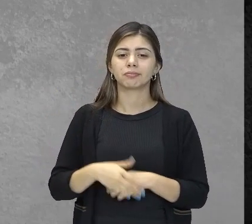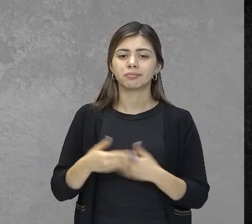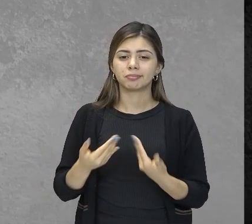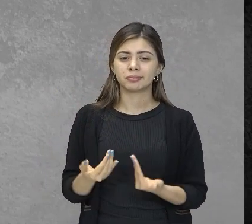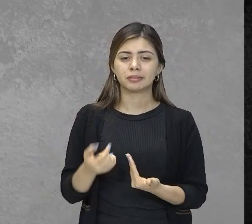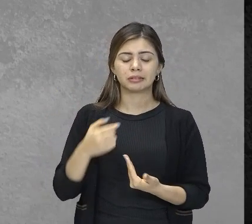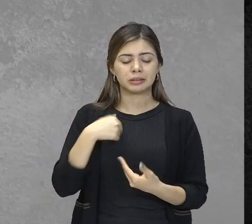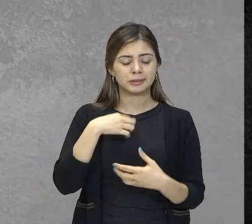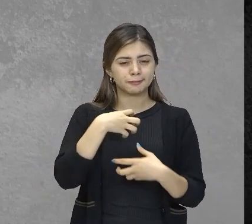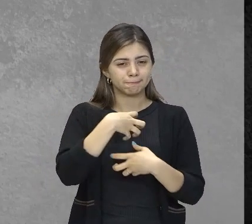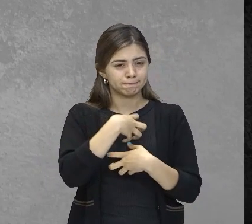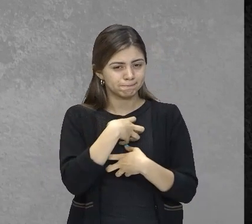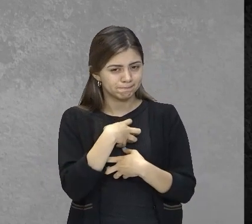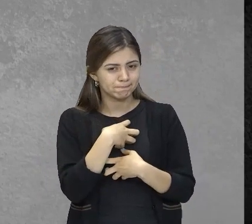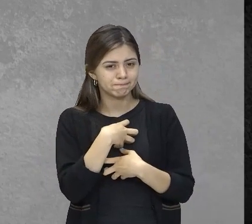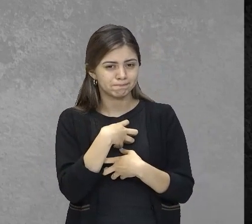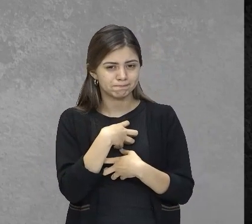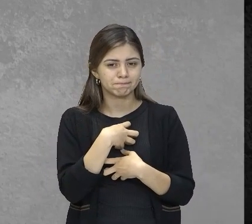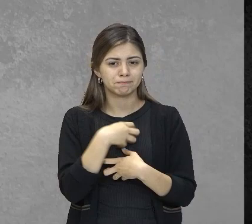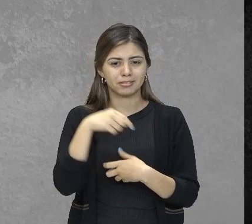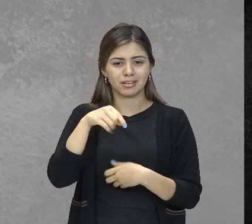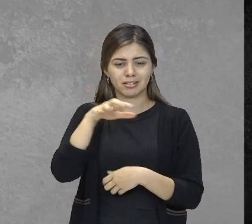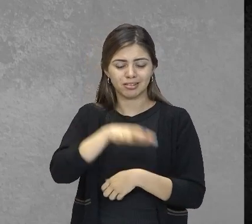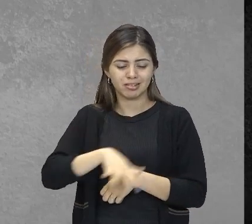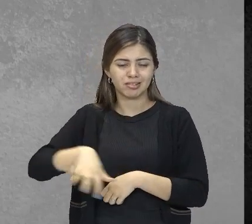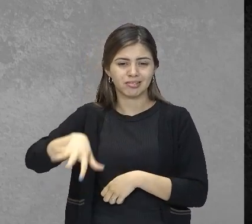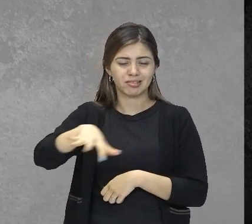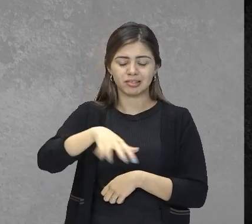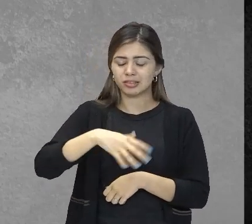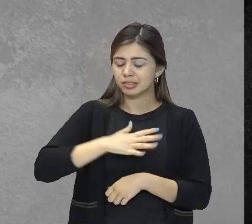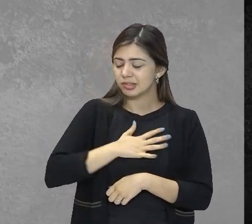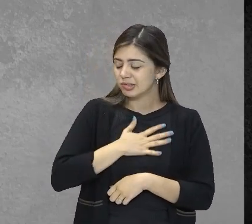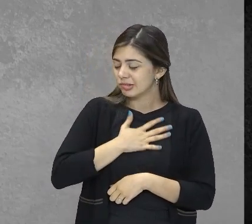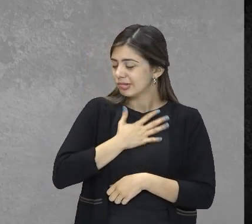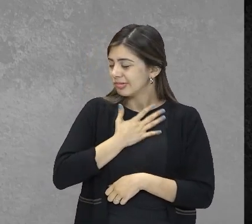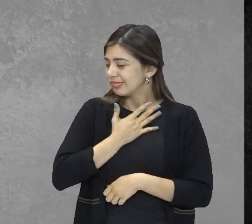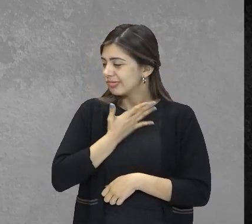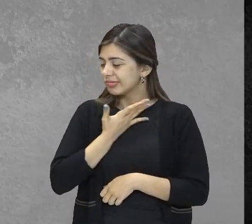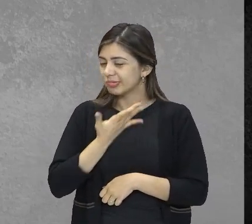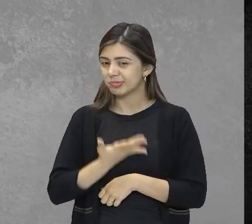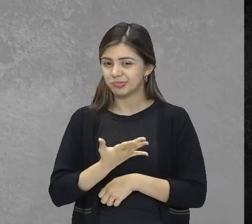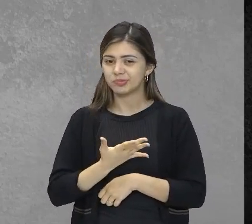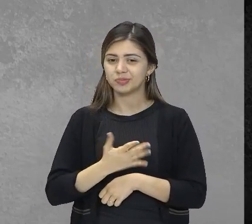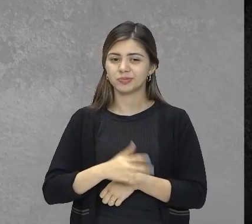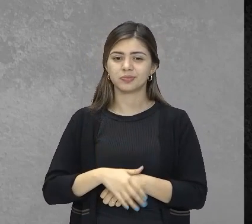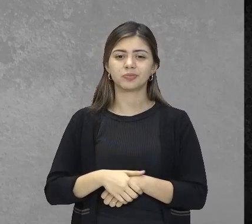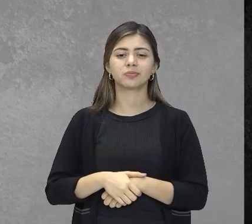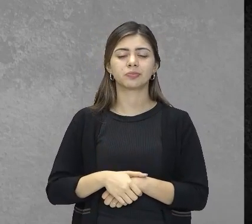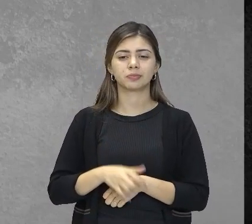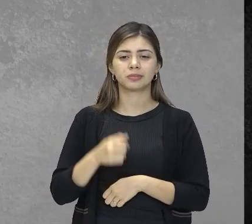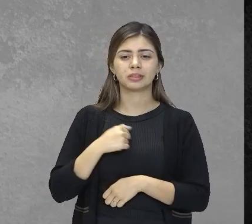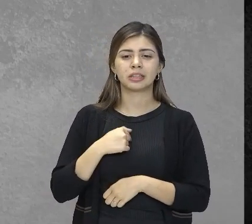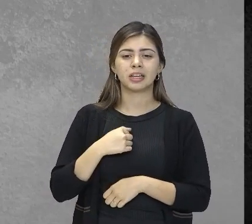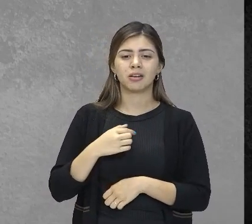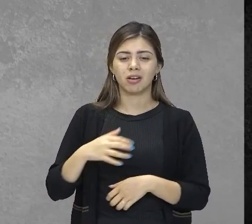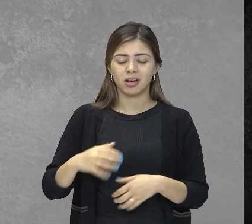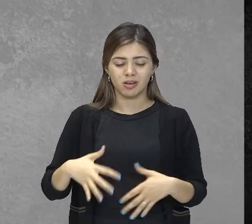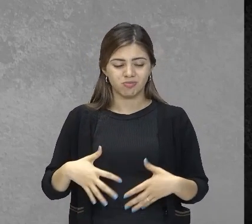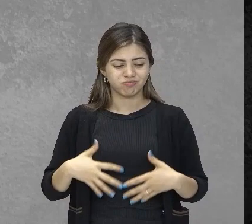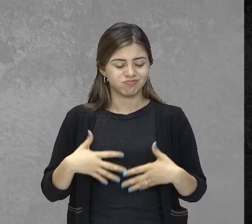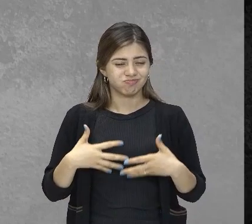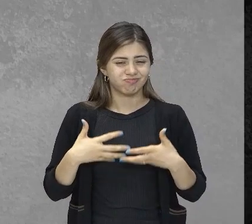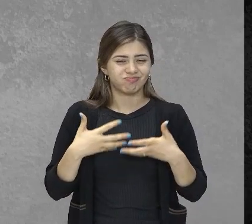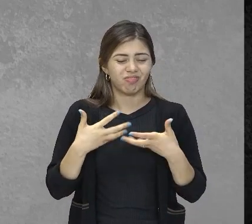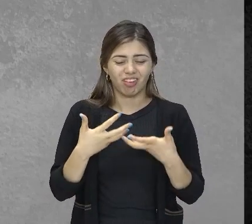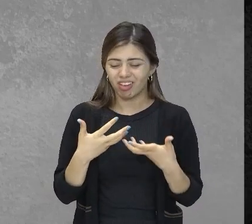Profundissimamente hipocondríaco, este ambiente me causa repugnância. Sobe-me à boca uma